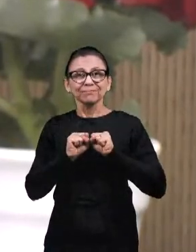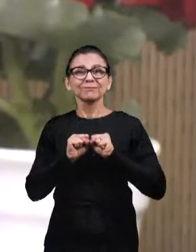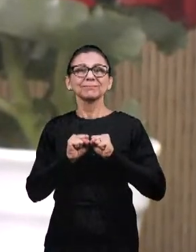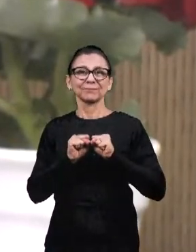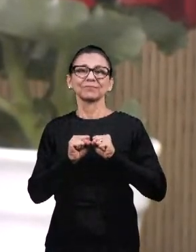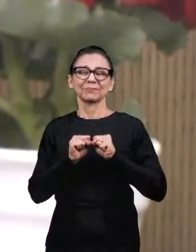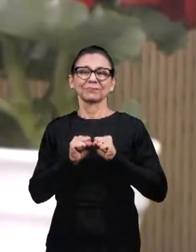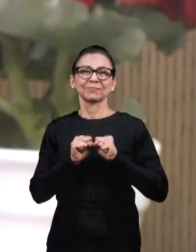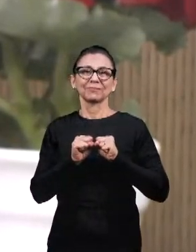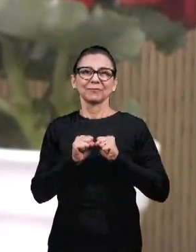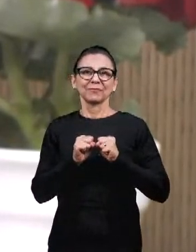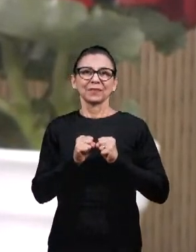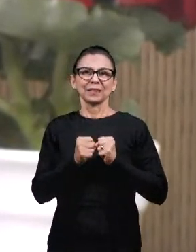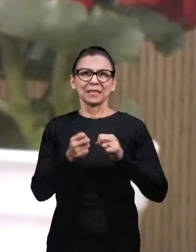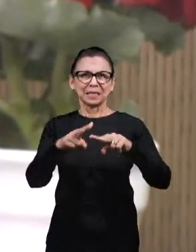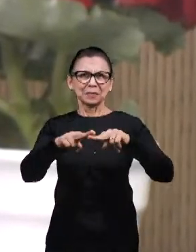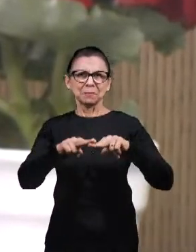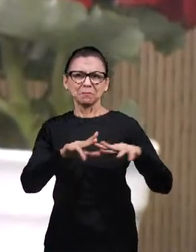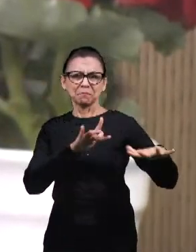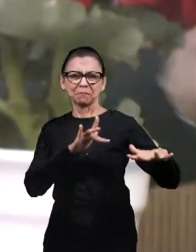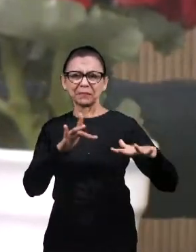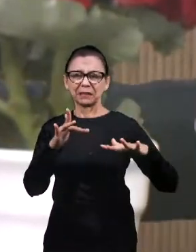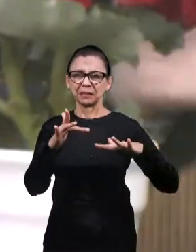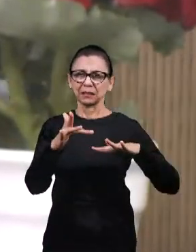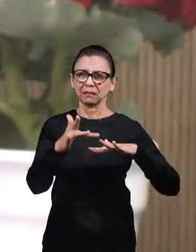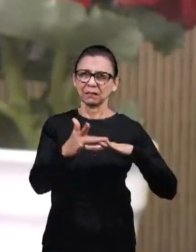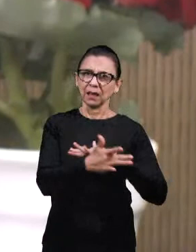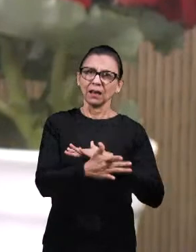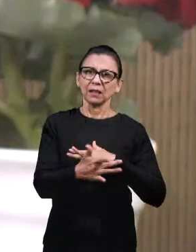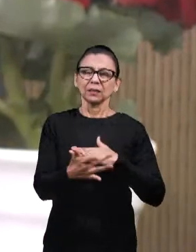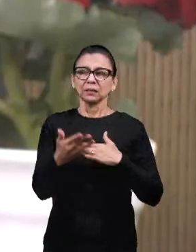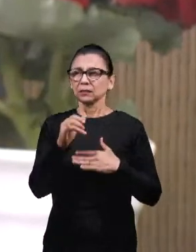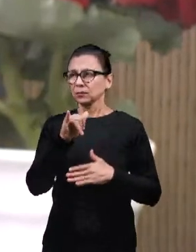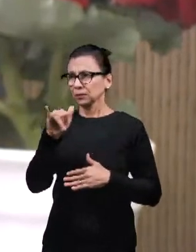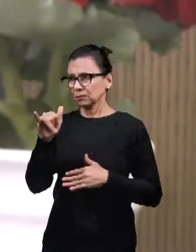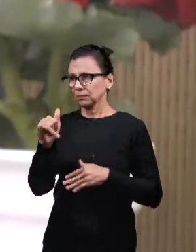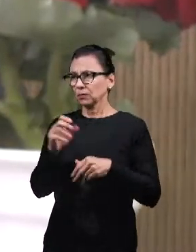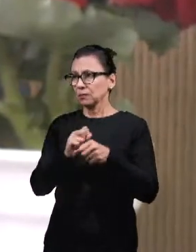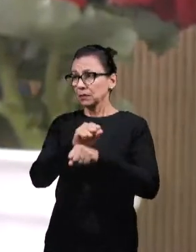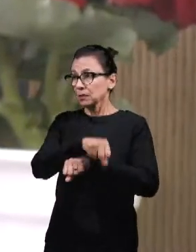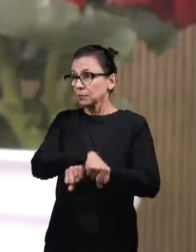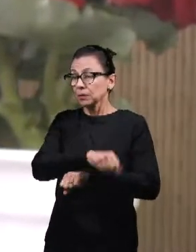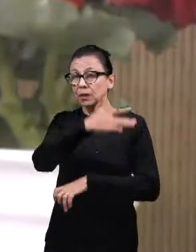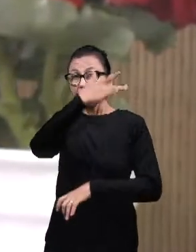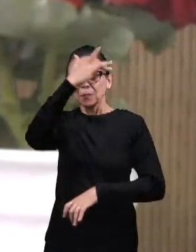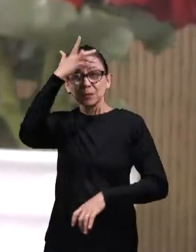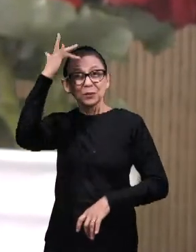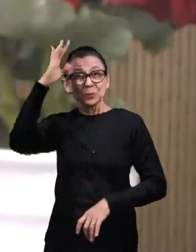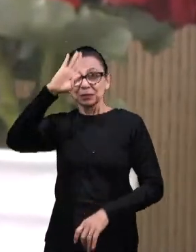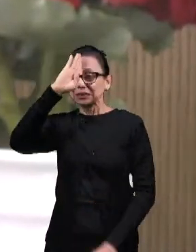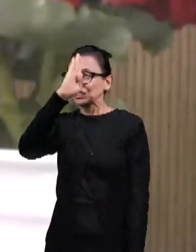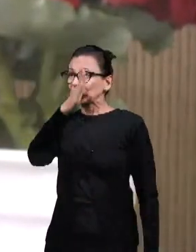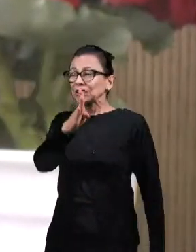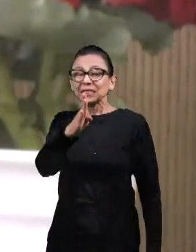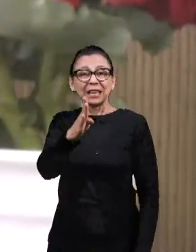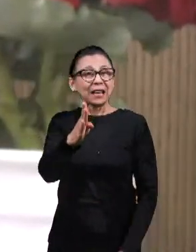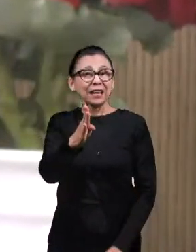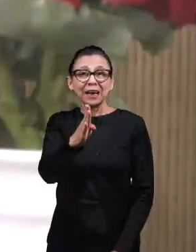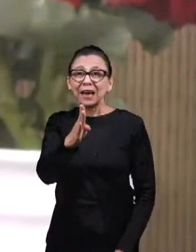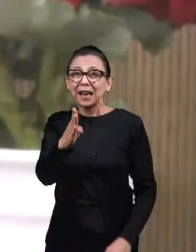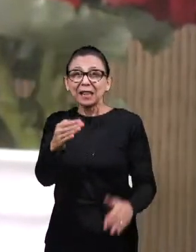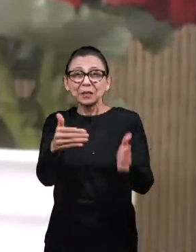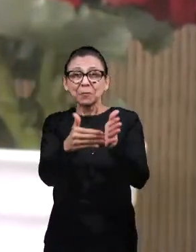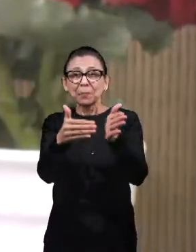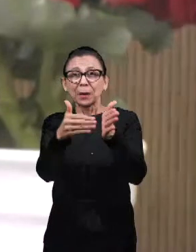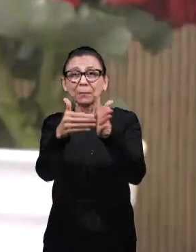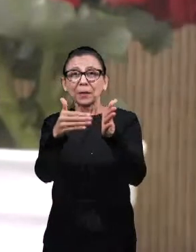esses instrumentos, com a internet hoje, como esse seminário que você falou, a pessoa vai poder estar direto ali, ele não vai ter filtro